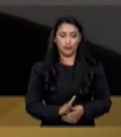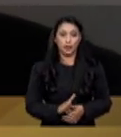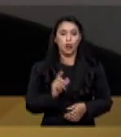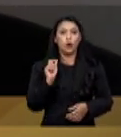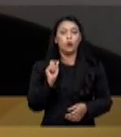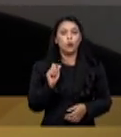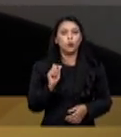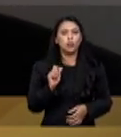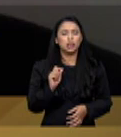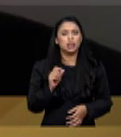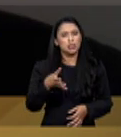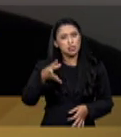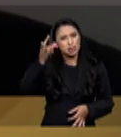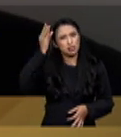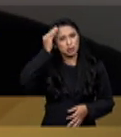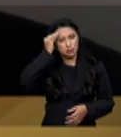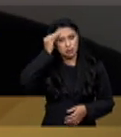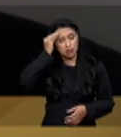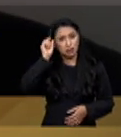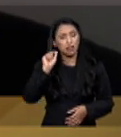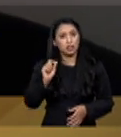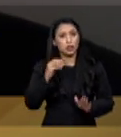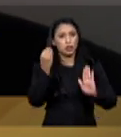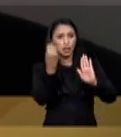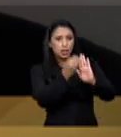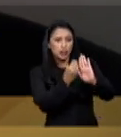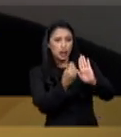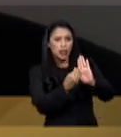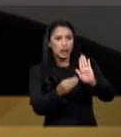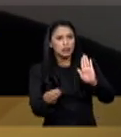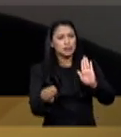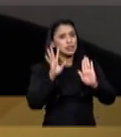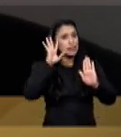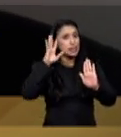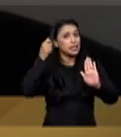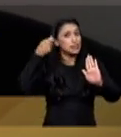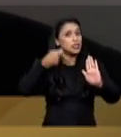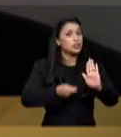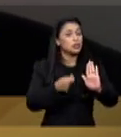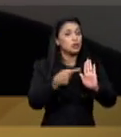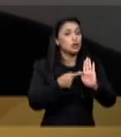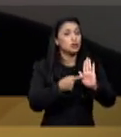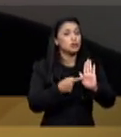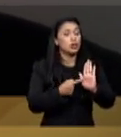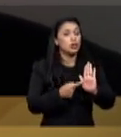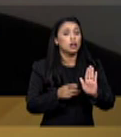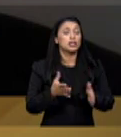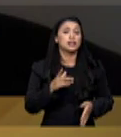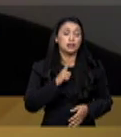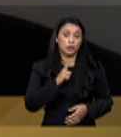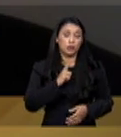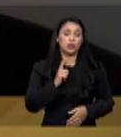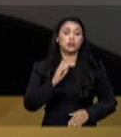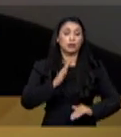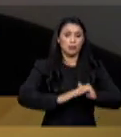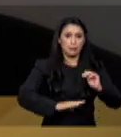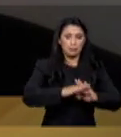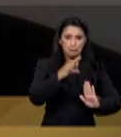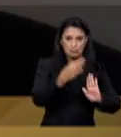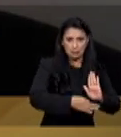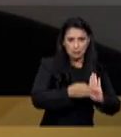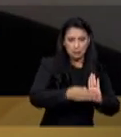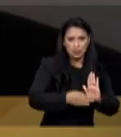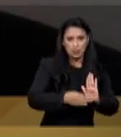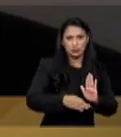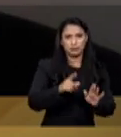ministerial contextualiza as específicas imputações ao paciente no exercício das atribuições de